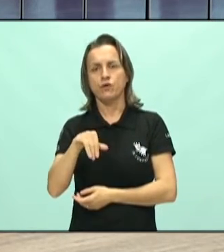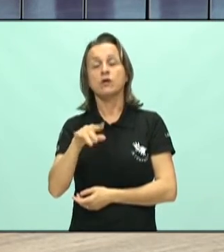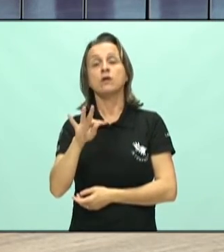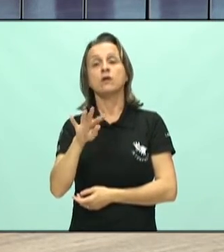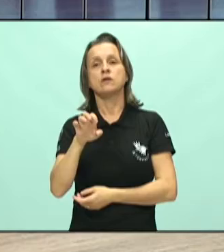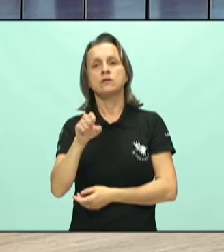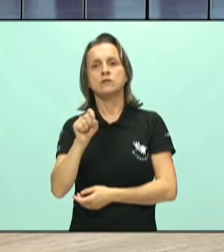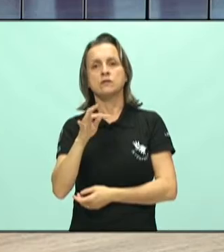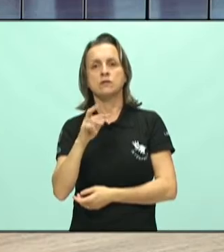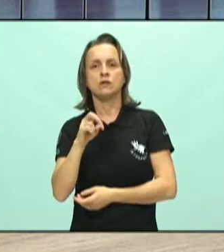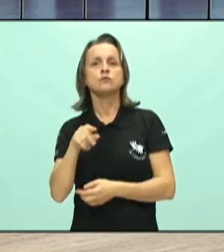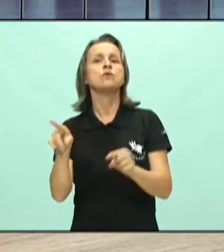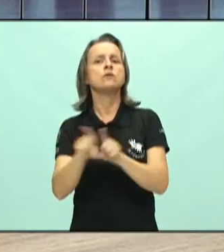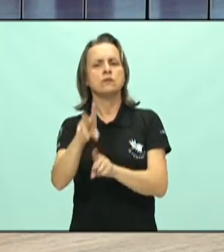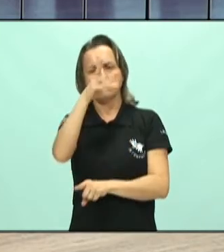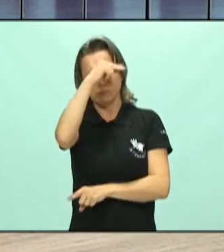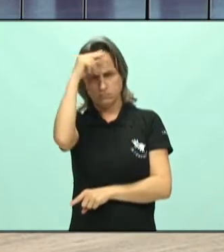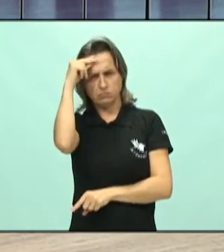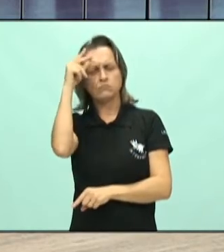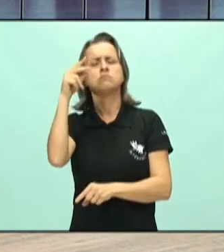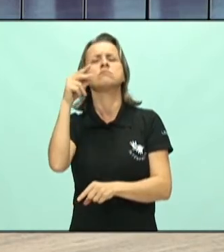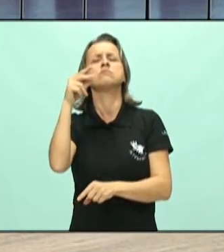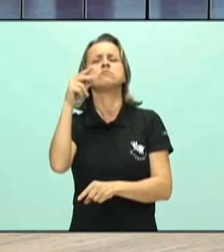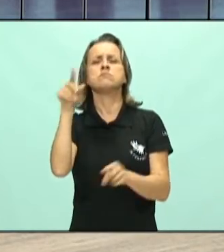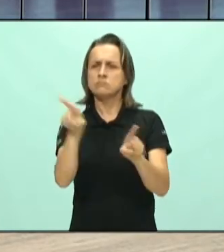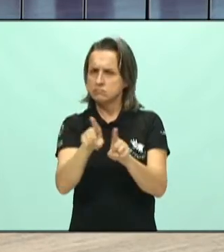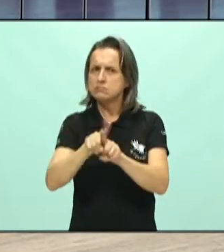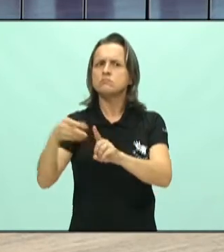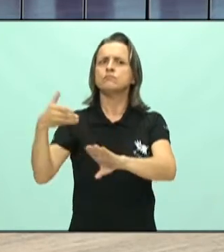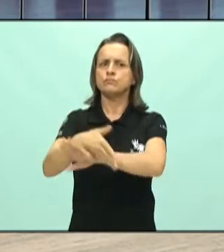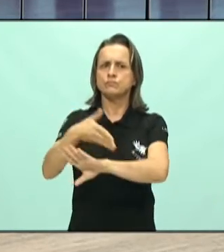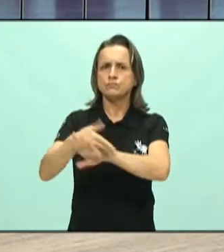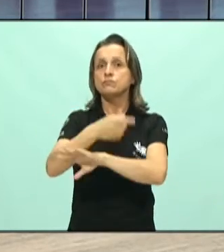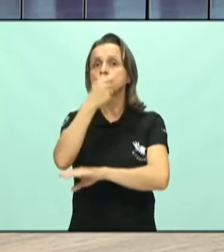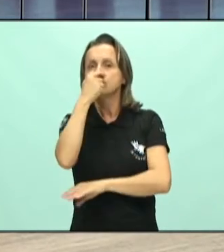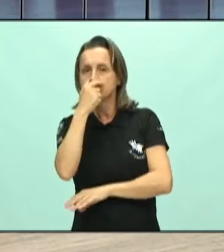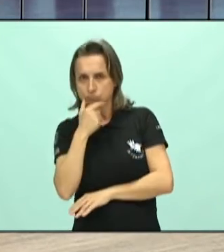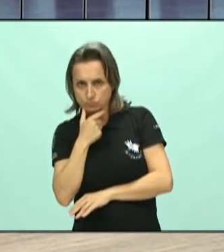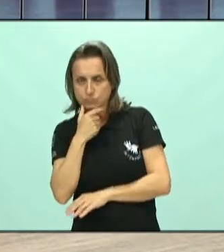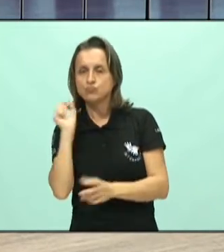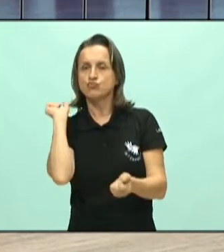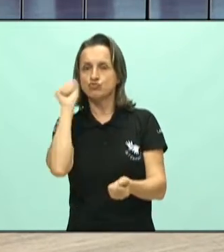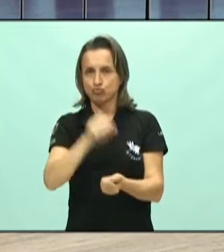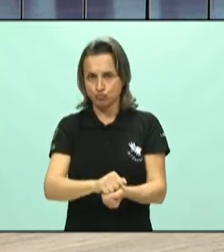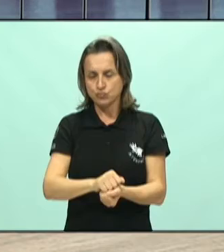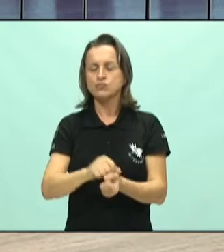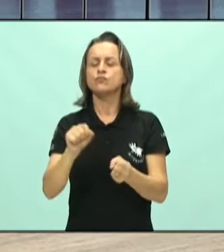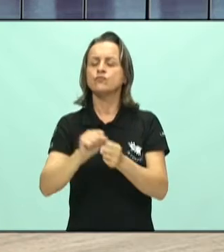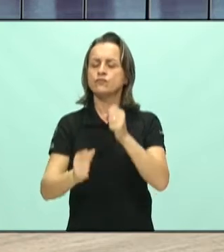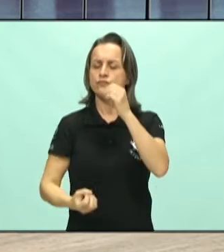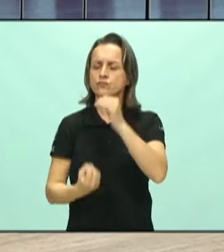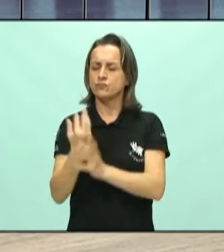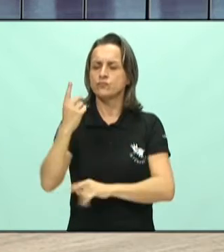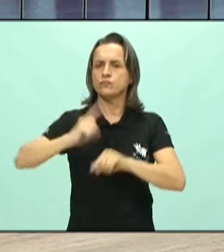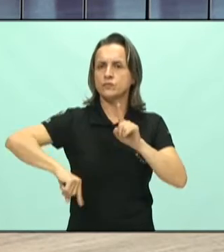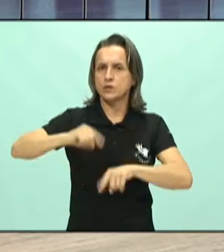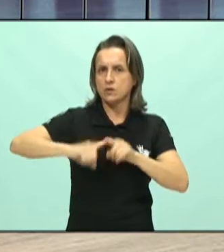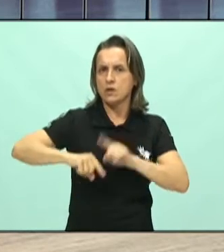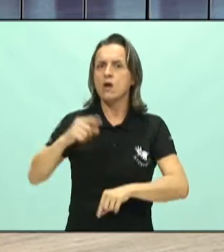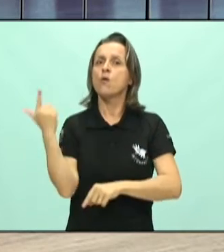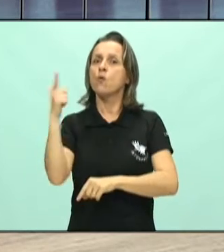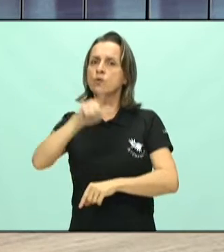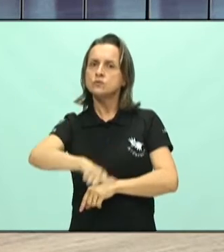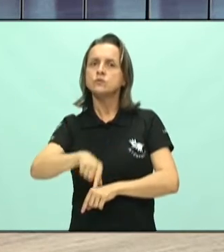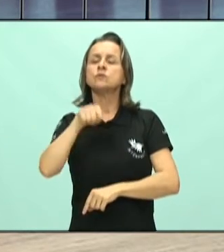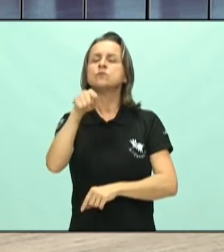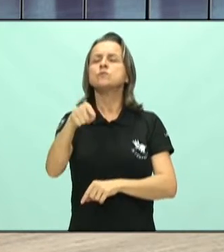próprio prefeito também participou. Fizemos um material, conseguimos ir até uma semana antes,